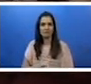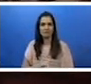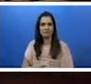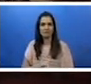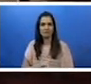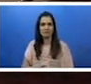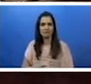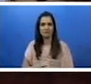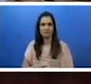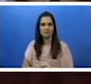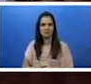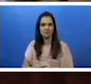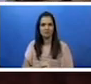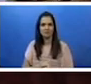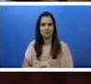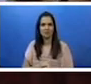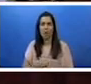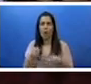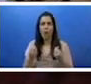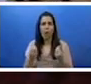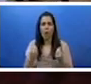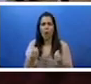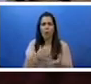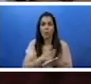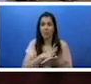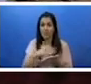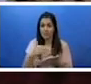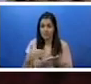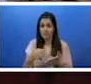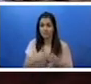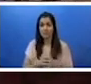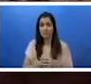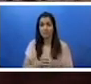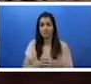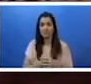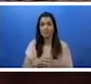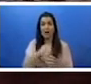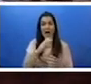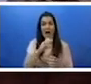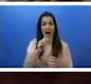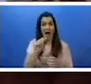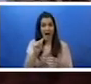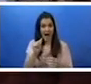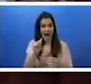carro. Então, como que eu vou, por onde eu vou começar? Olha lá,